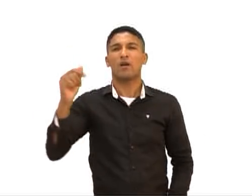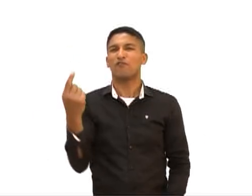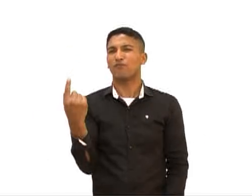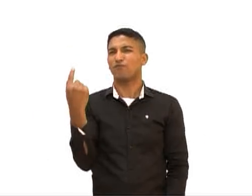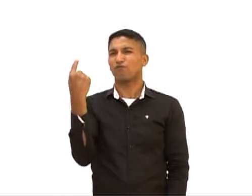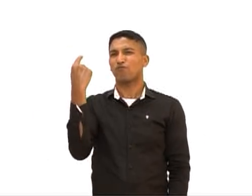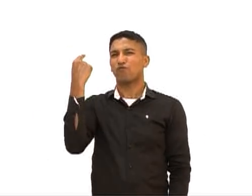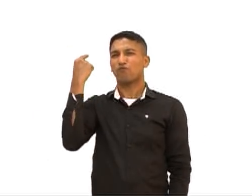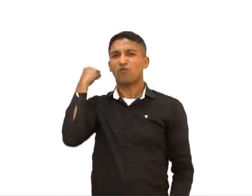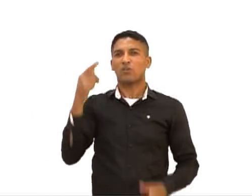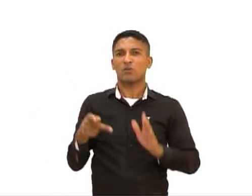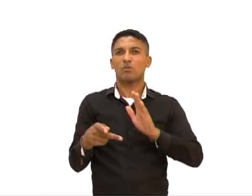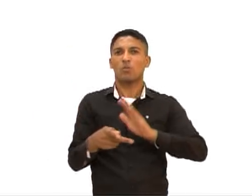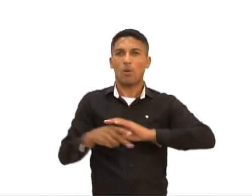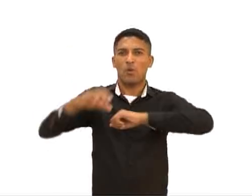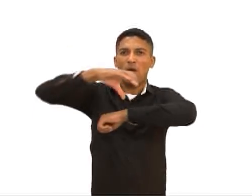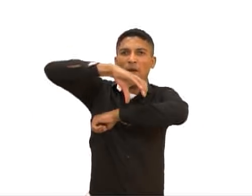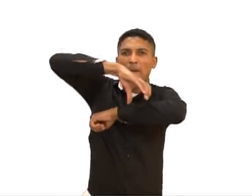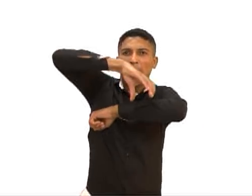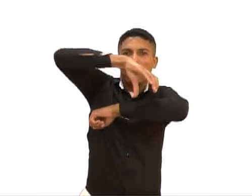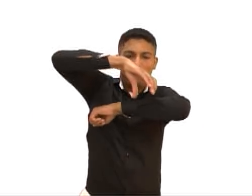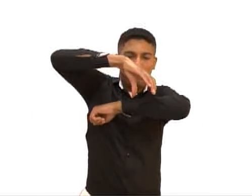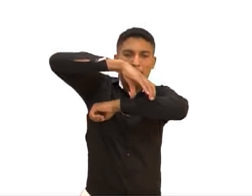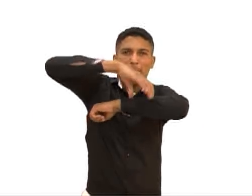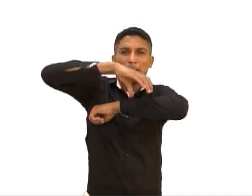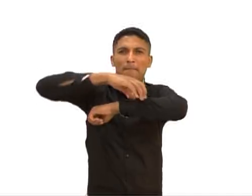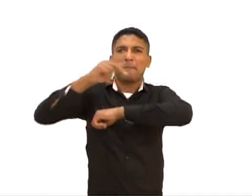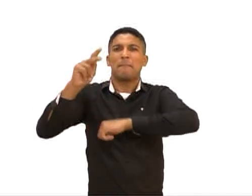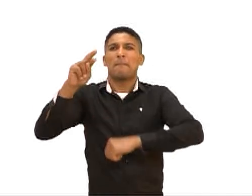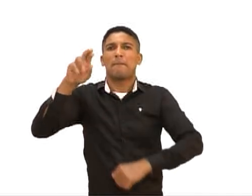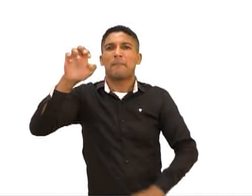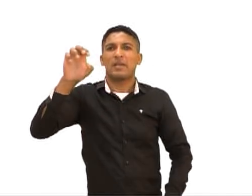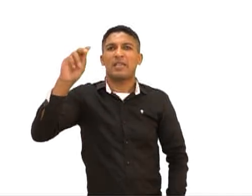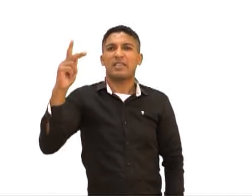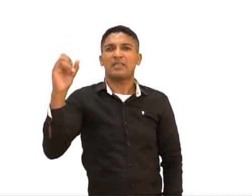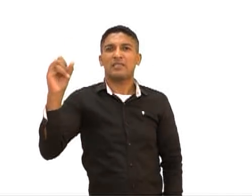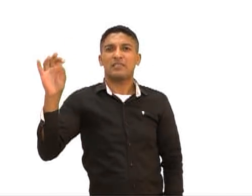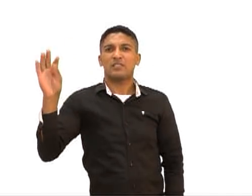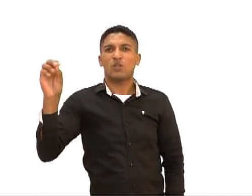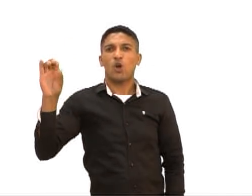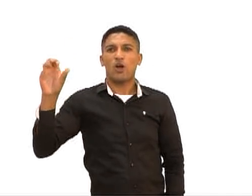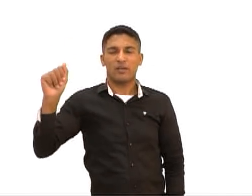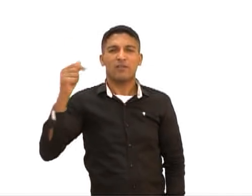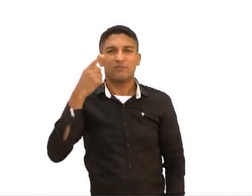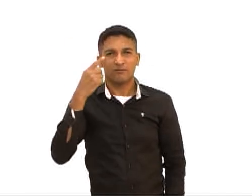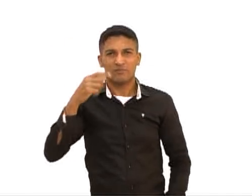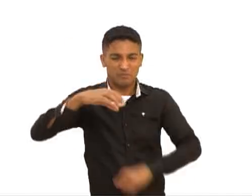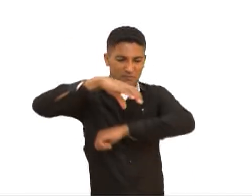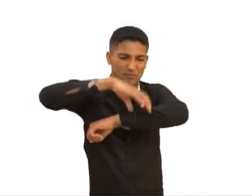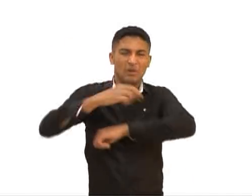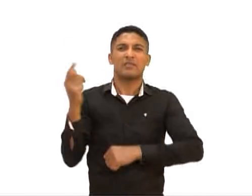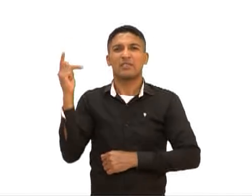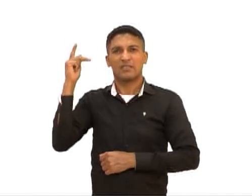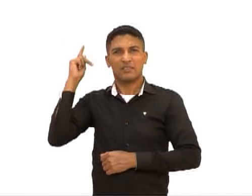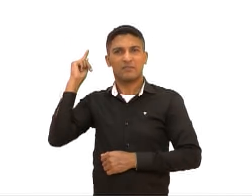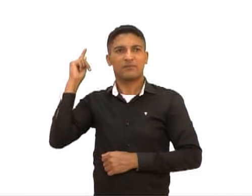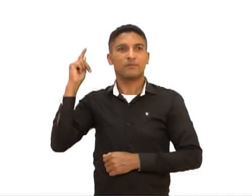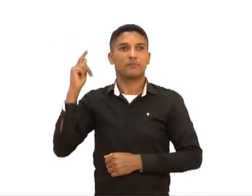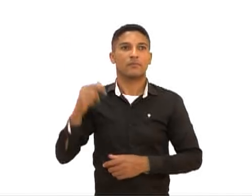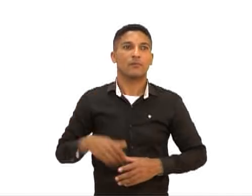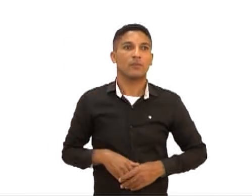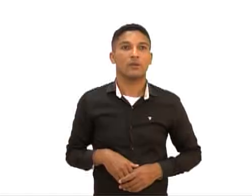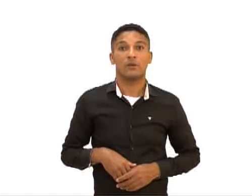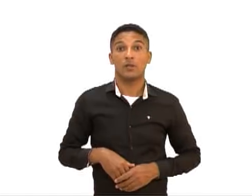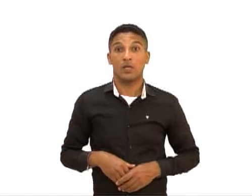personagem principal. No futebol, é o centro das atenções. De fato, desenhos realizados em cavernas há mais de